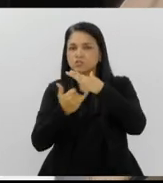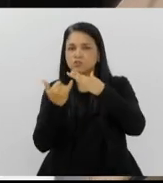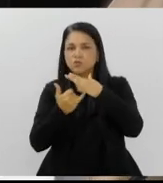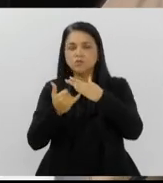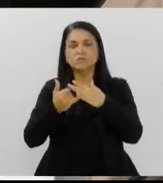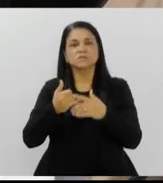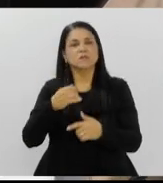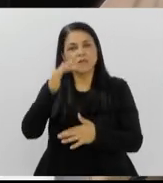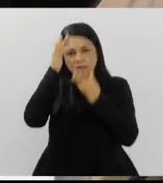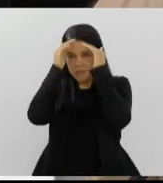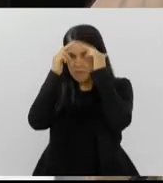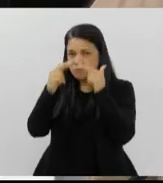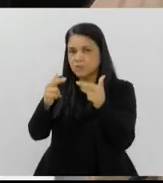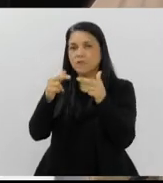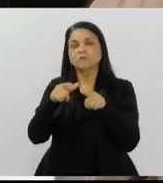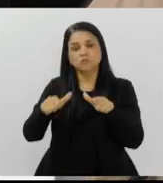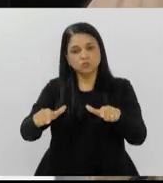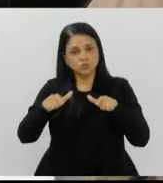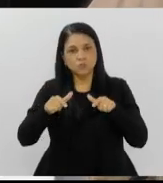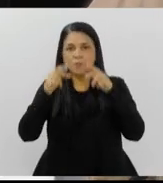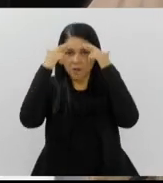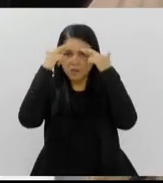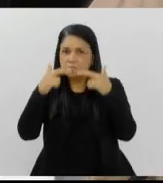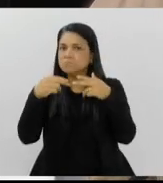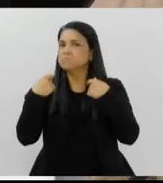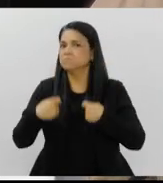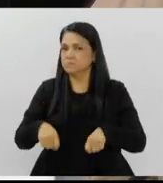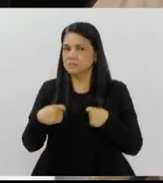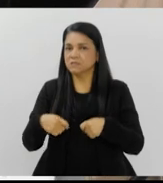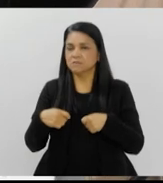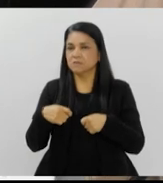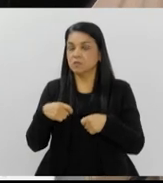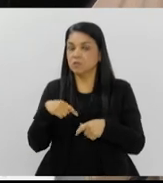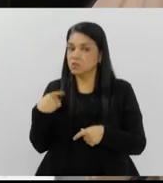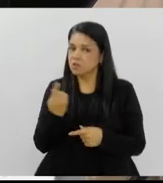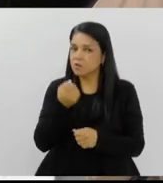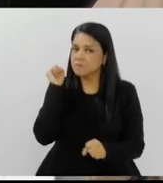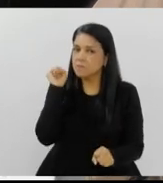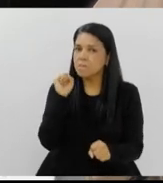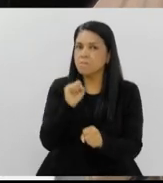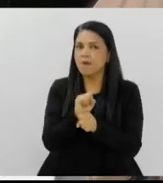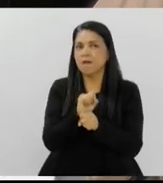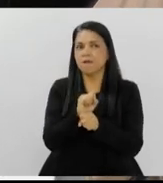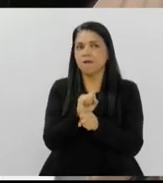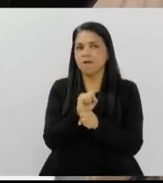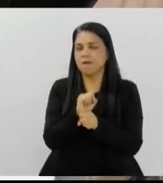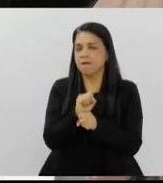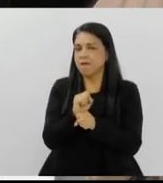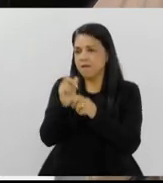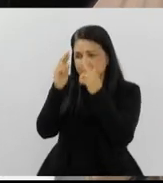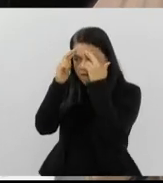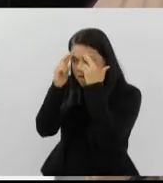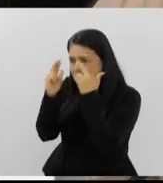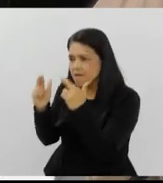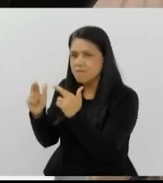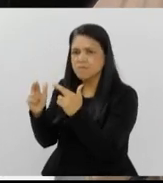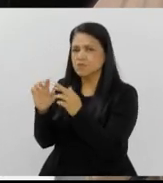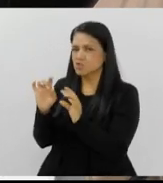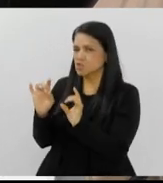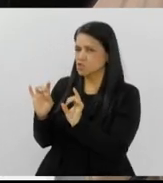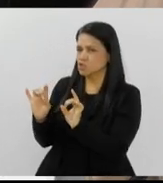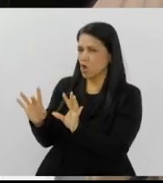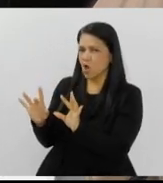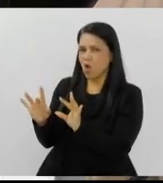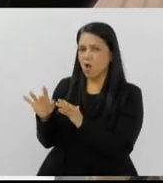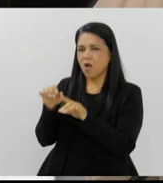cujos diplomas merecem ser respeitados. Nós temos que parar de respeitar somente aquelas pessoas que dizem que são e